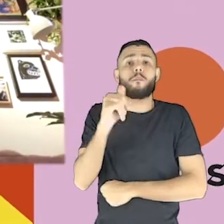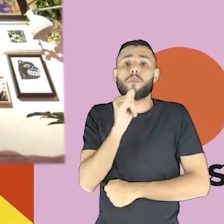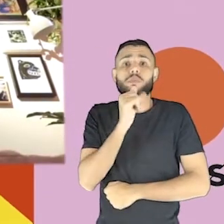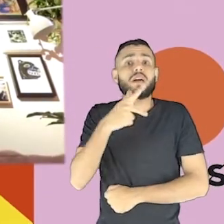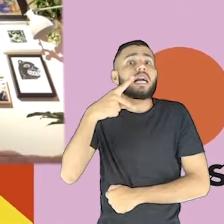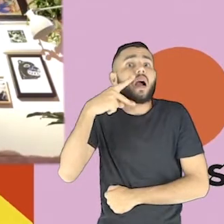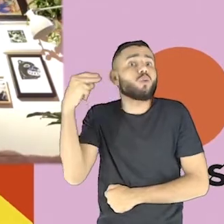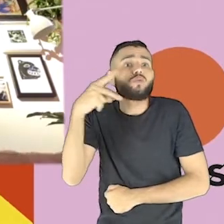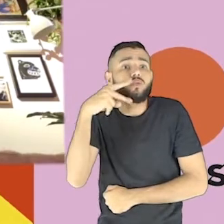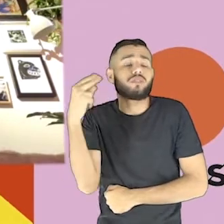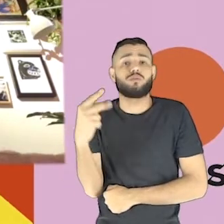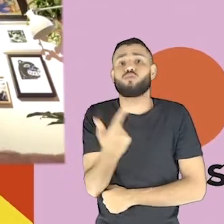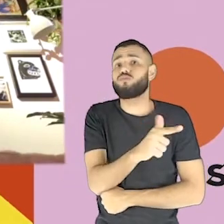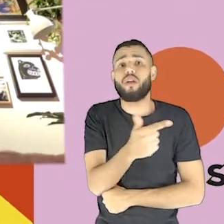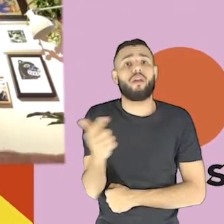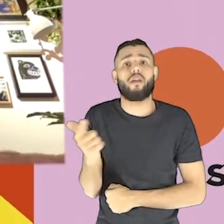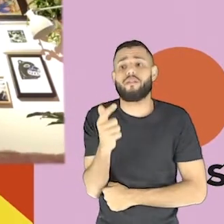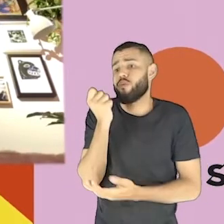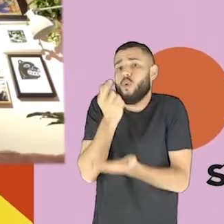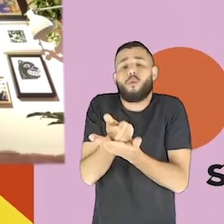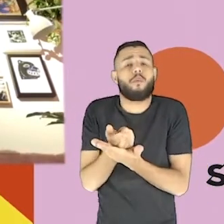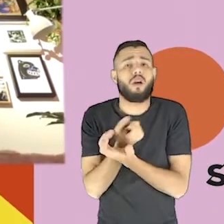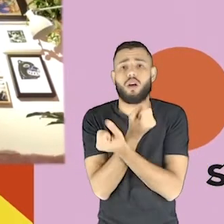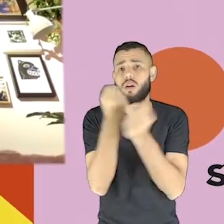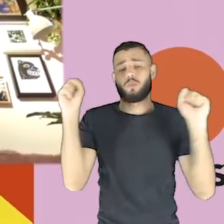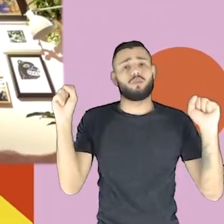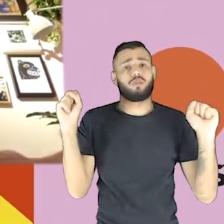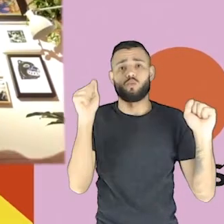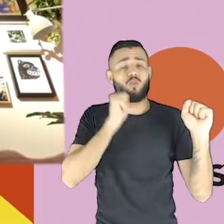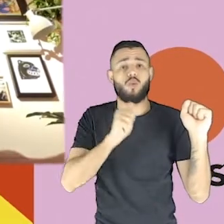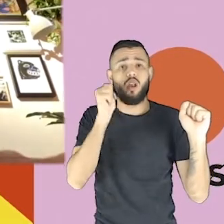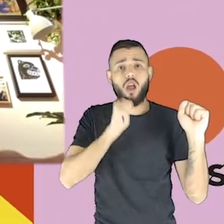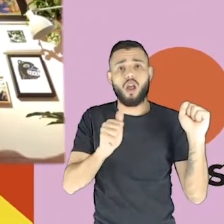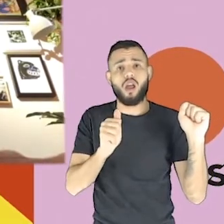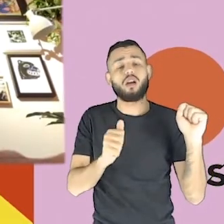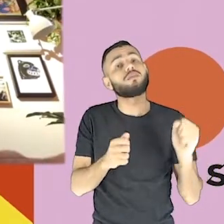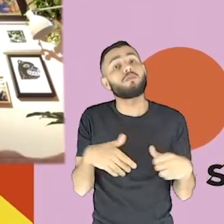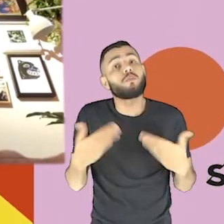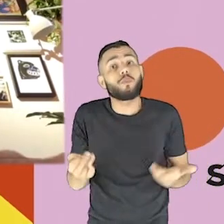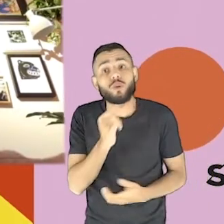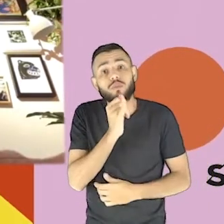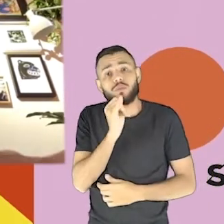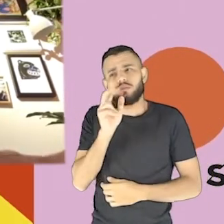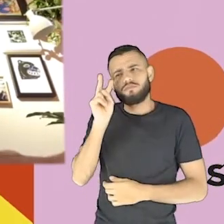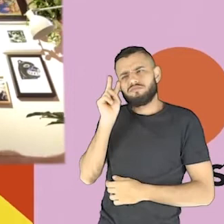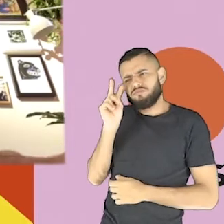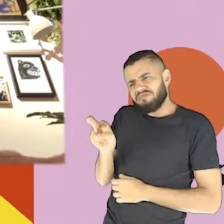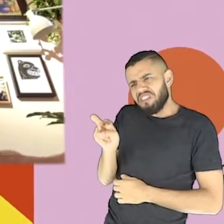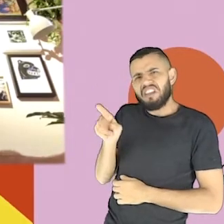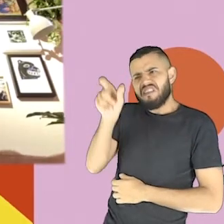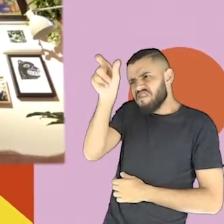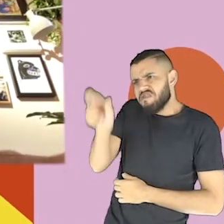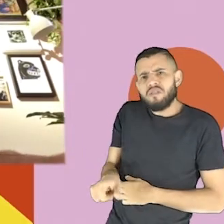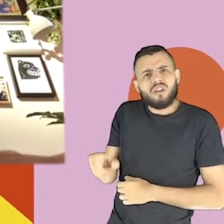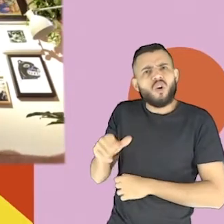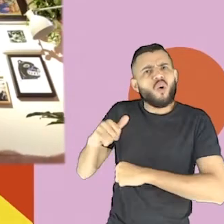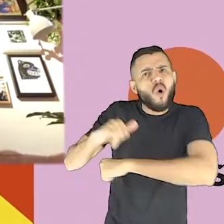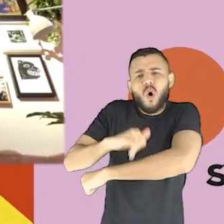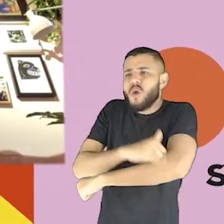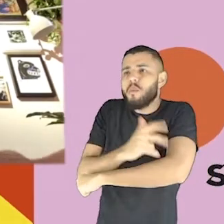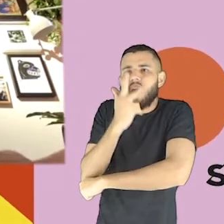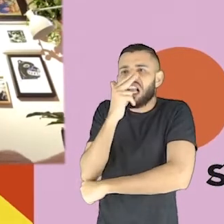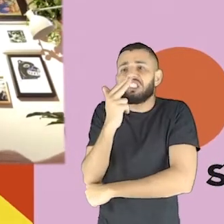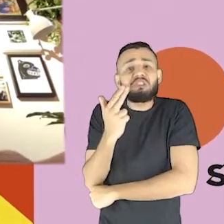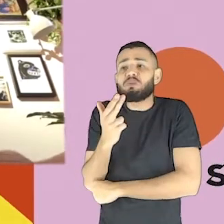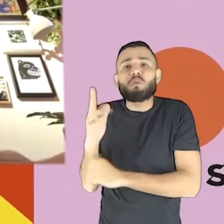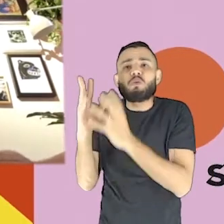comprar calcinha. Não existe calcinha para essa mulher. Né? Então, você começa a deixar a pessoa gorda totalmente invisível, como